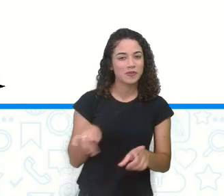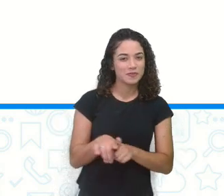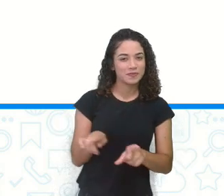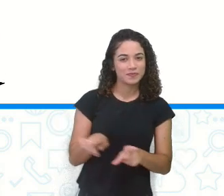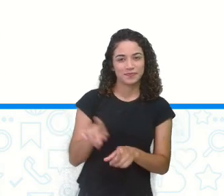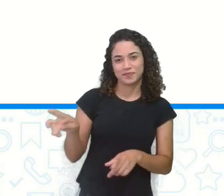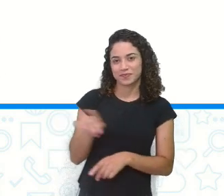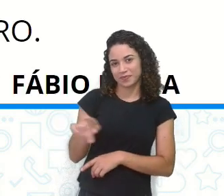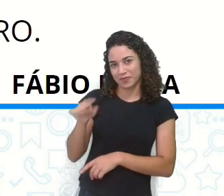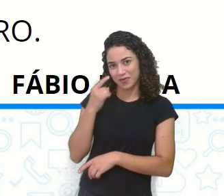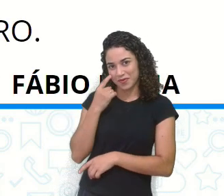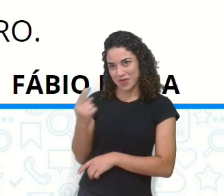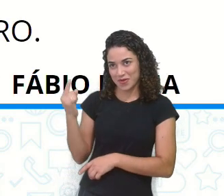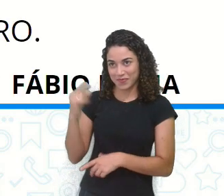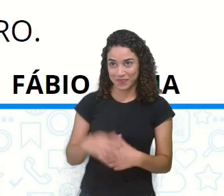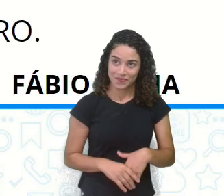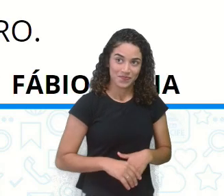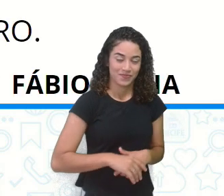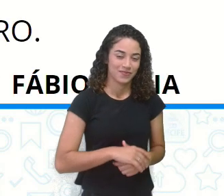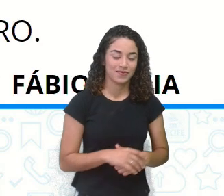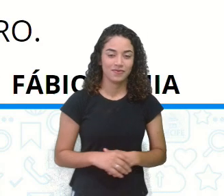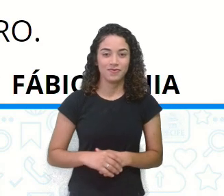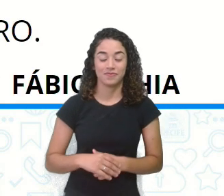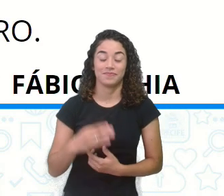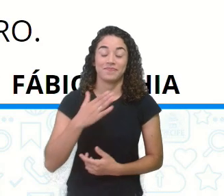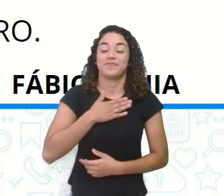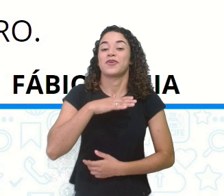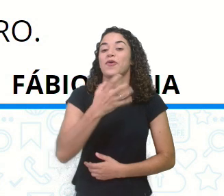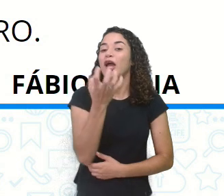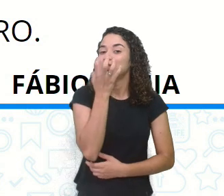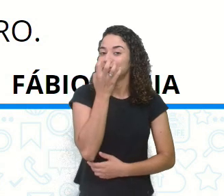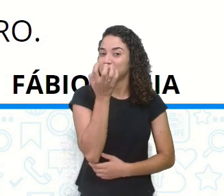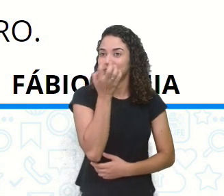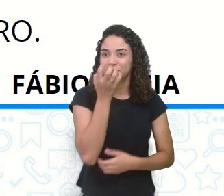em conhecê-los. Meu